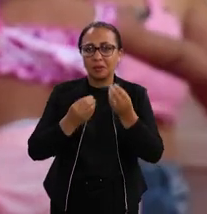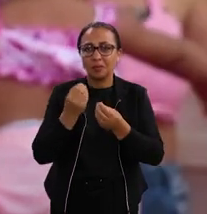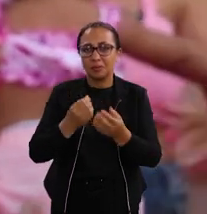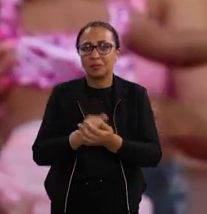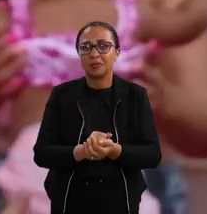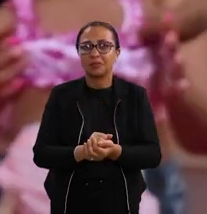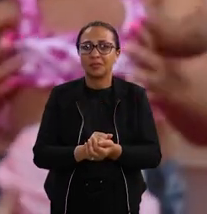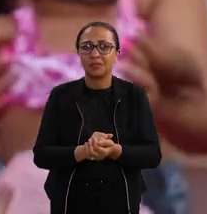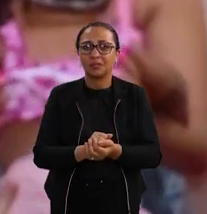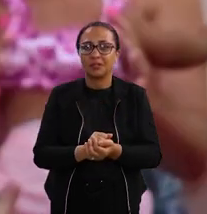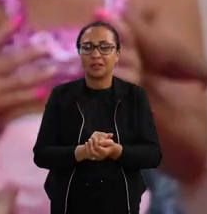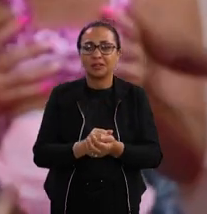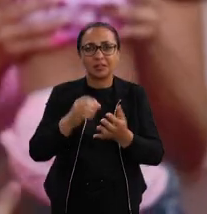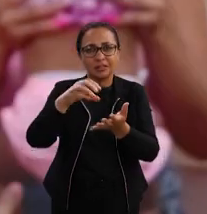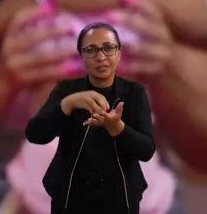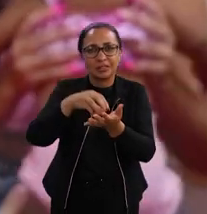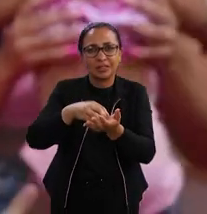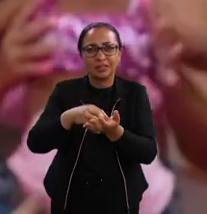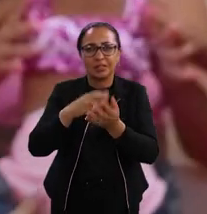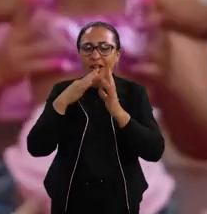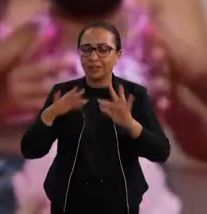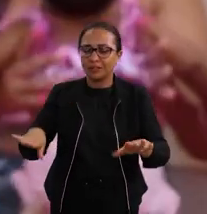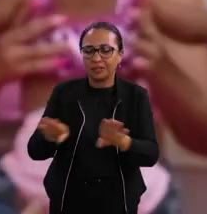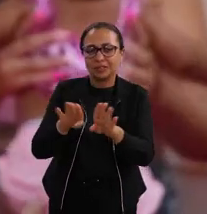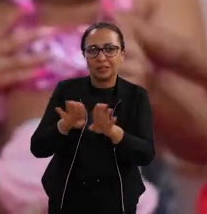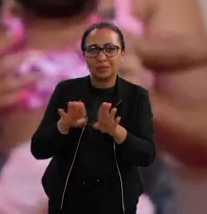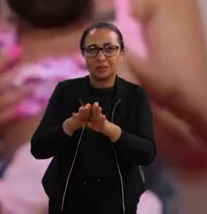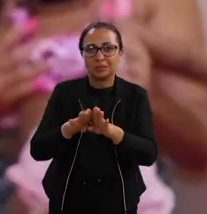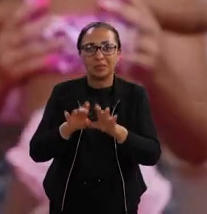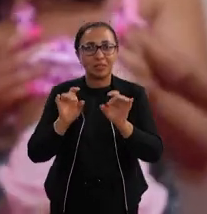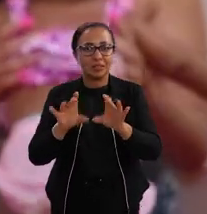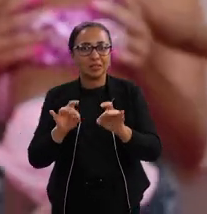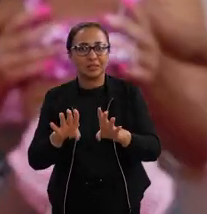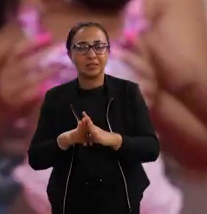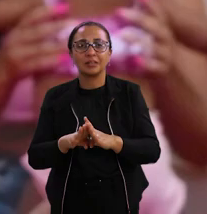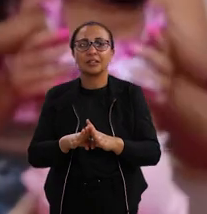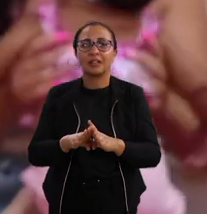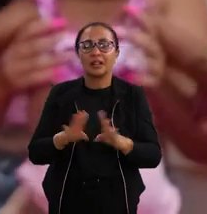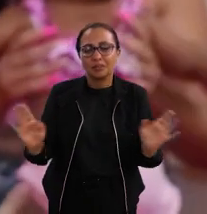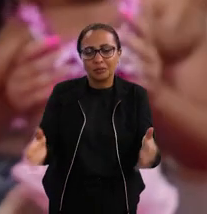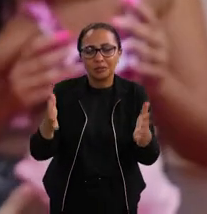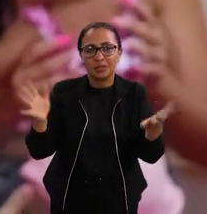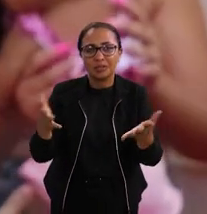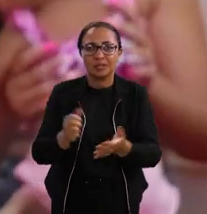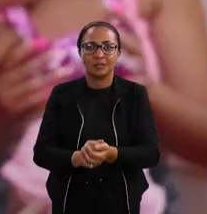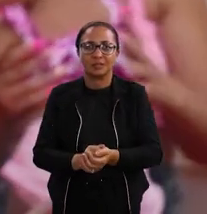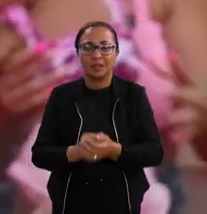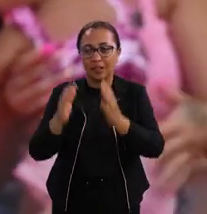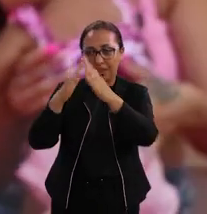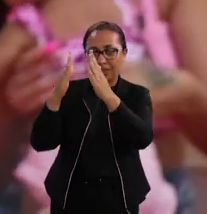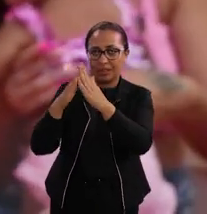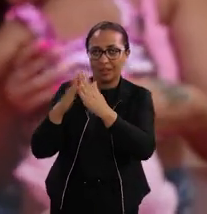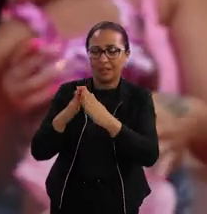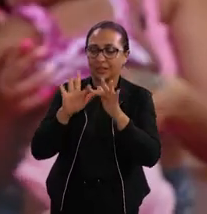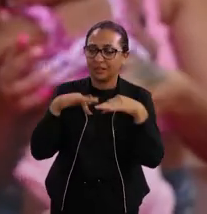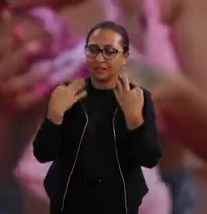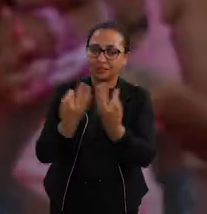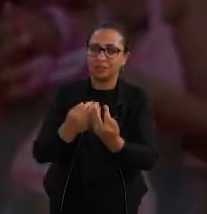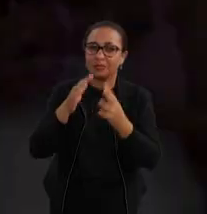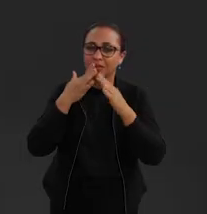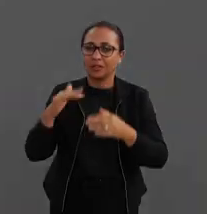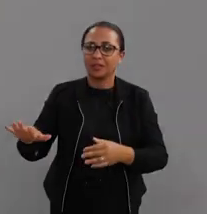efeito no desenvolvimento motor das crianças e também nas possibilidades de estimulação no lar, na casa